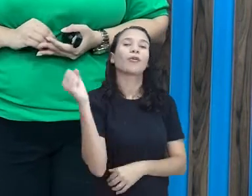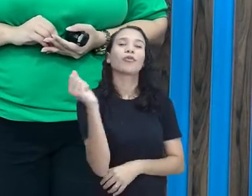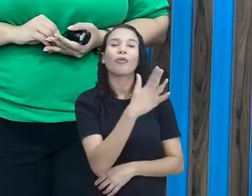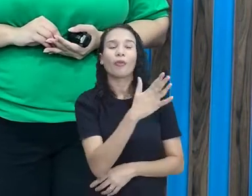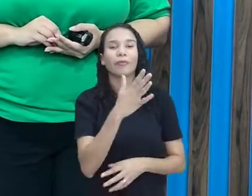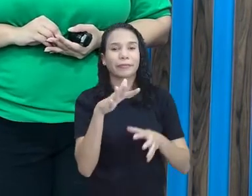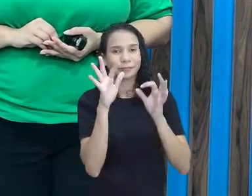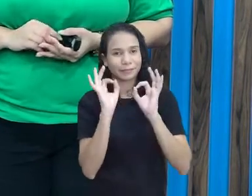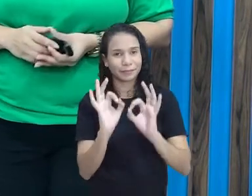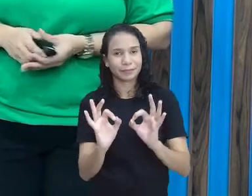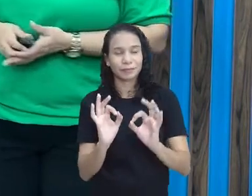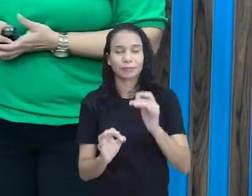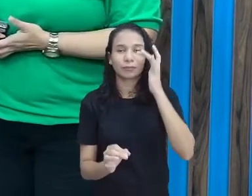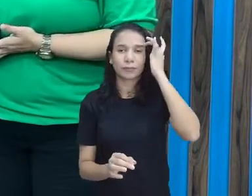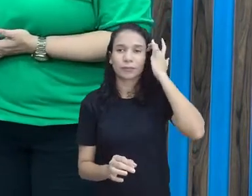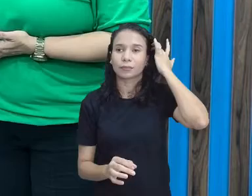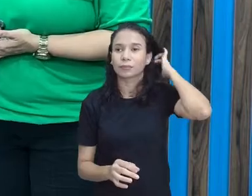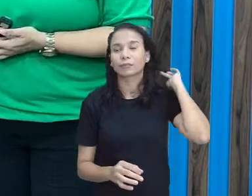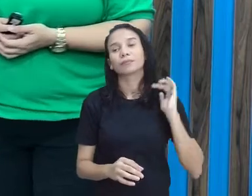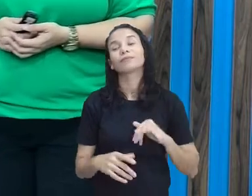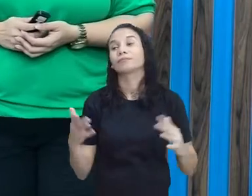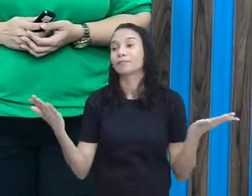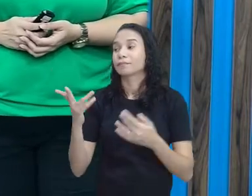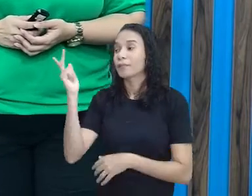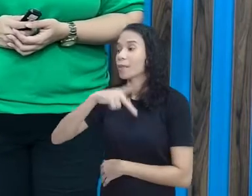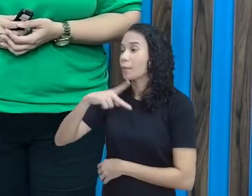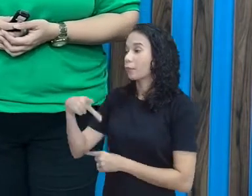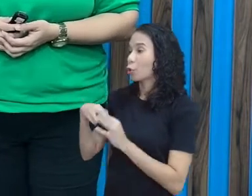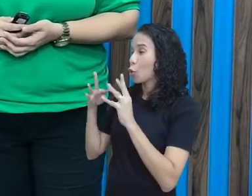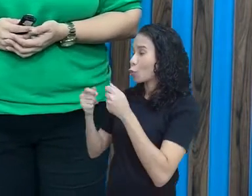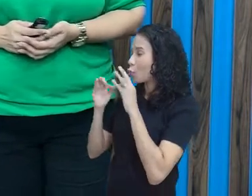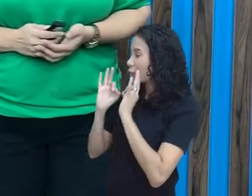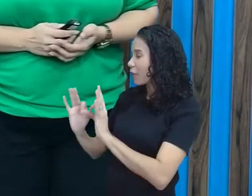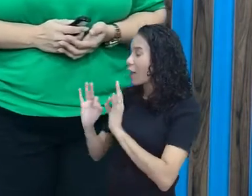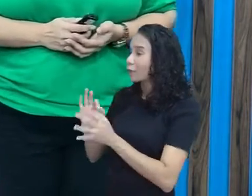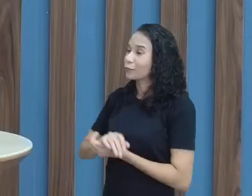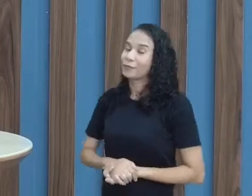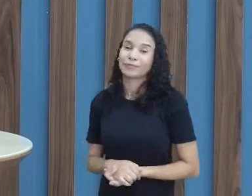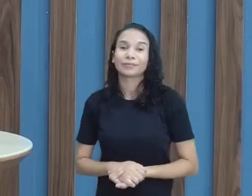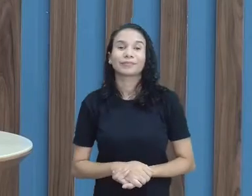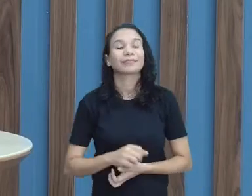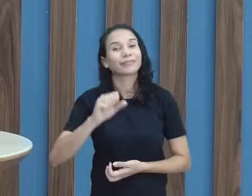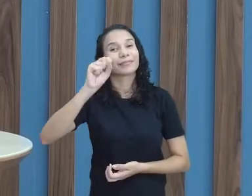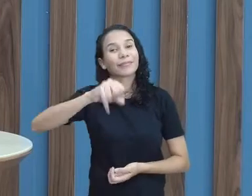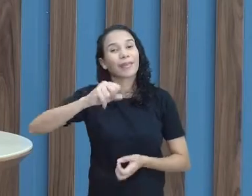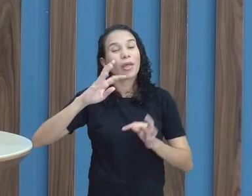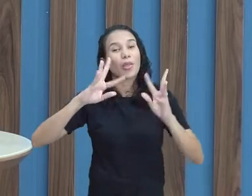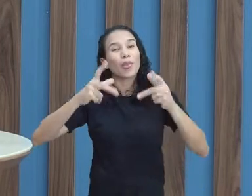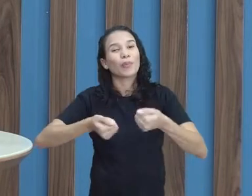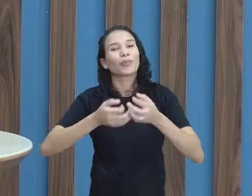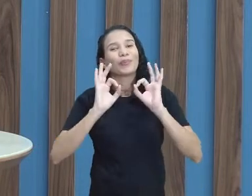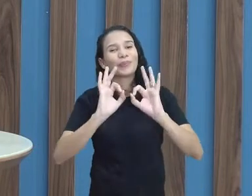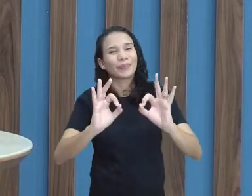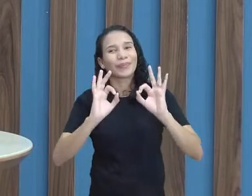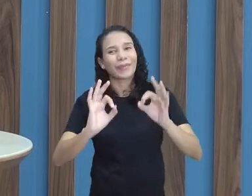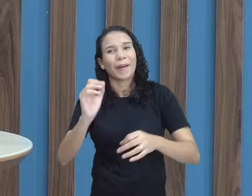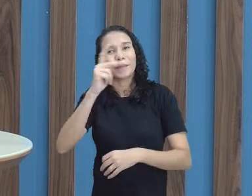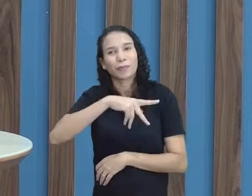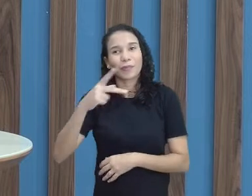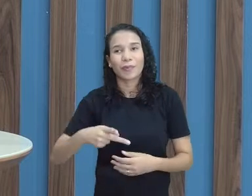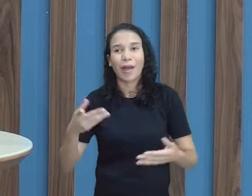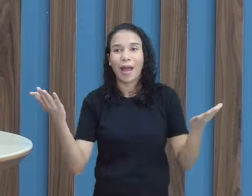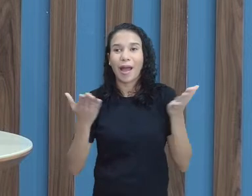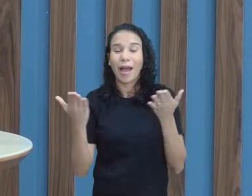dela, tá bom? E aí, professora Isabel, tudo certinho? Como é que estamos Tudo aí? Bem. Estamos bem, Carol. Está aqui